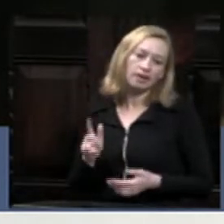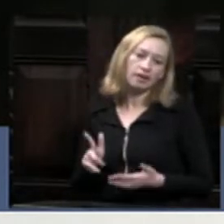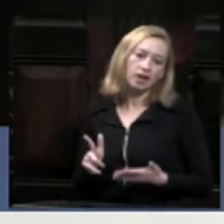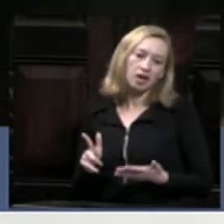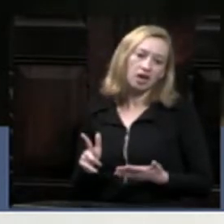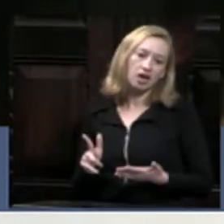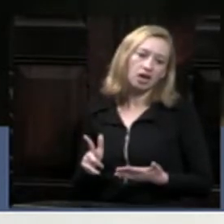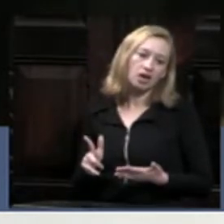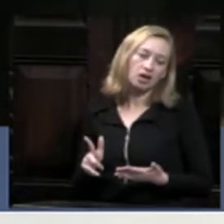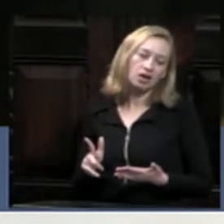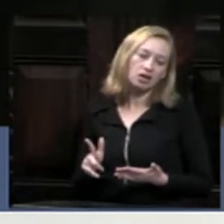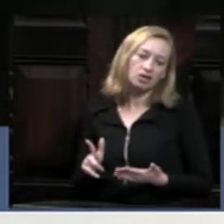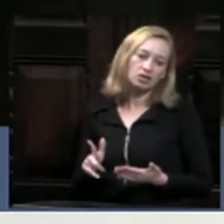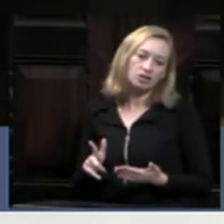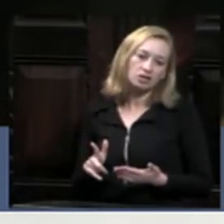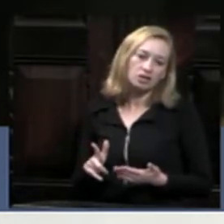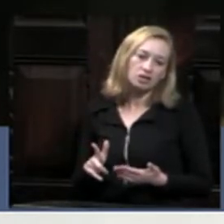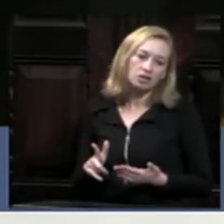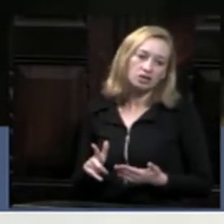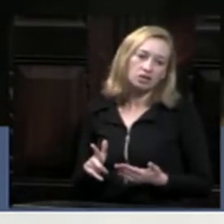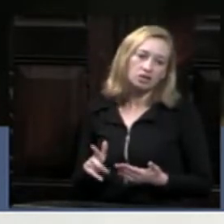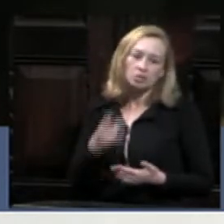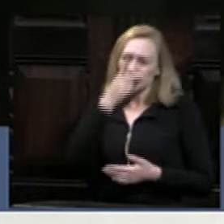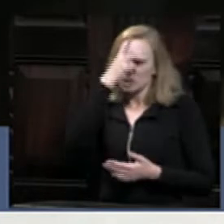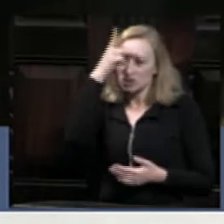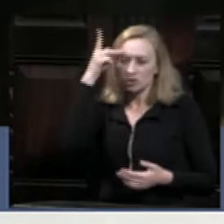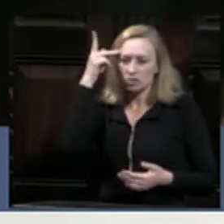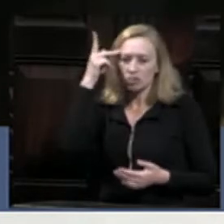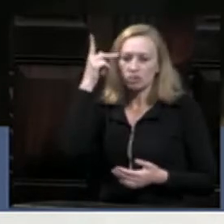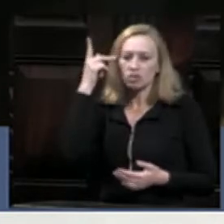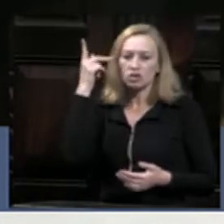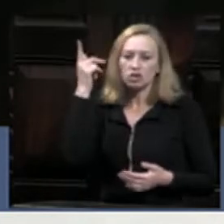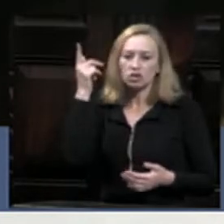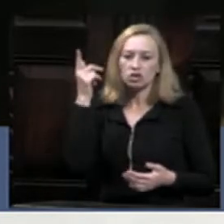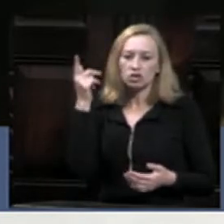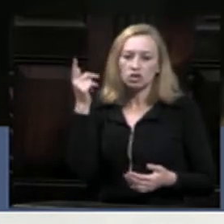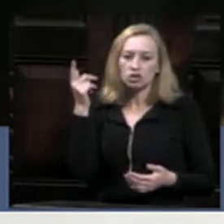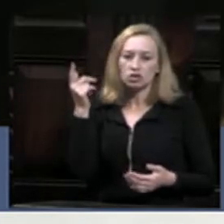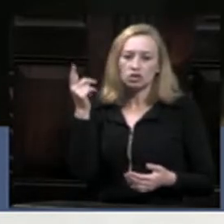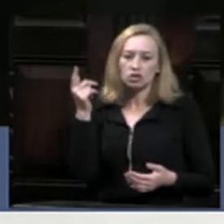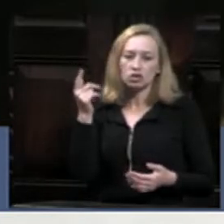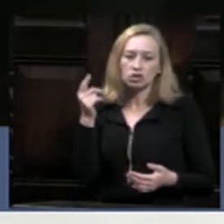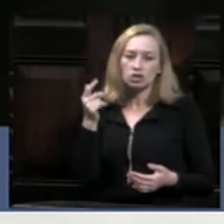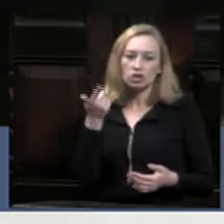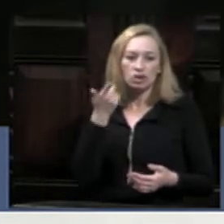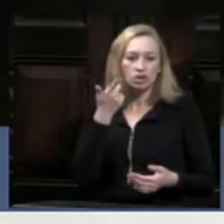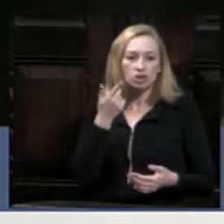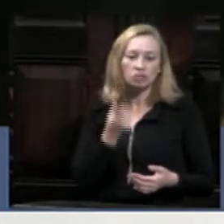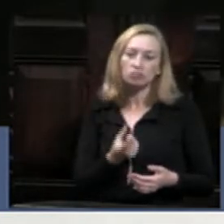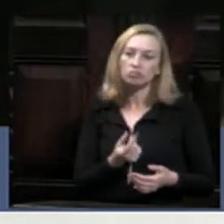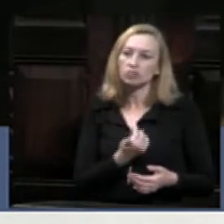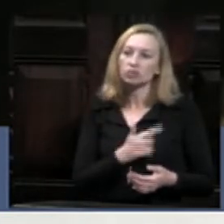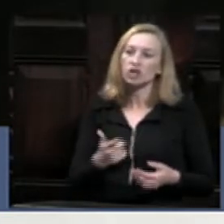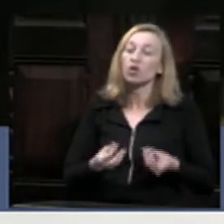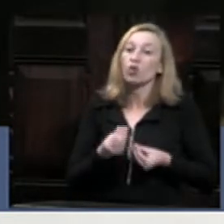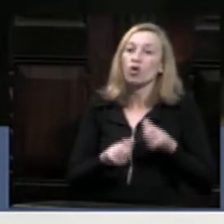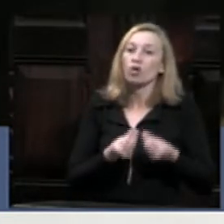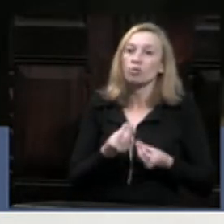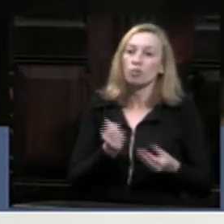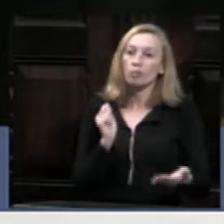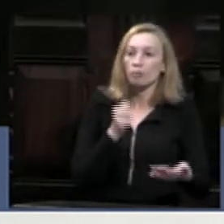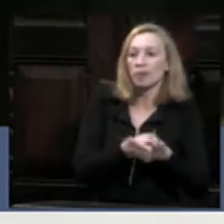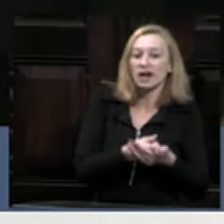ao encontro do eleitor de baixa renda, de tentar devolver o Maracanã a um segmento